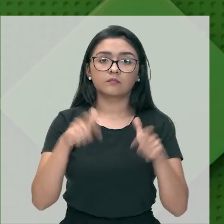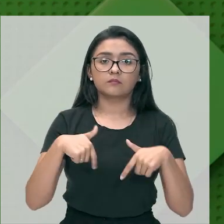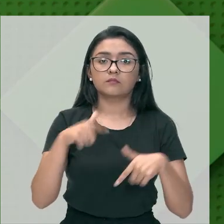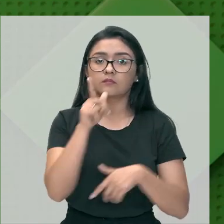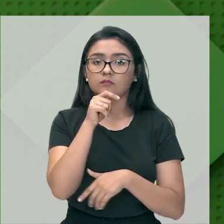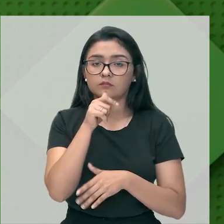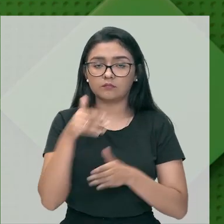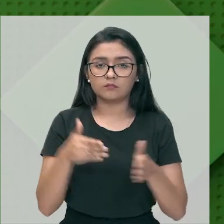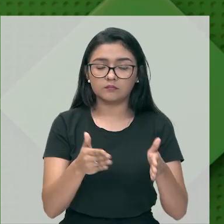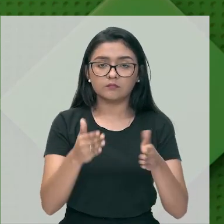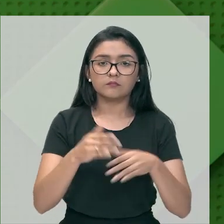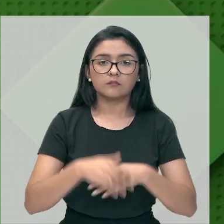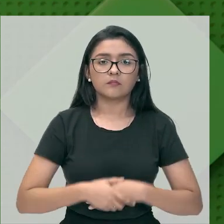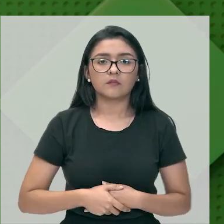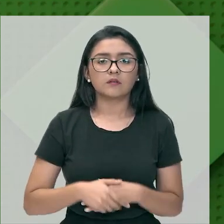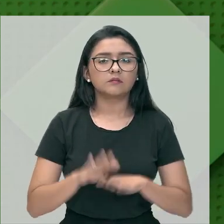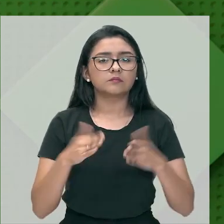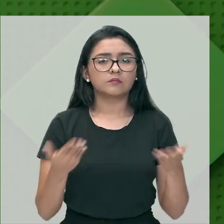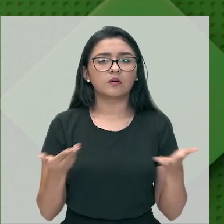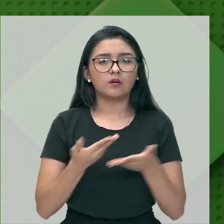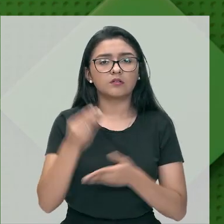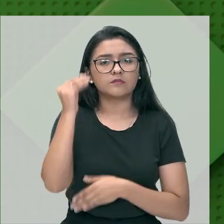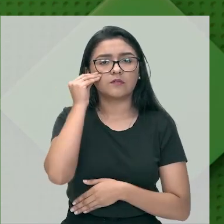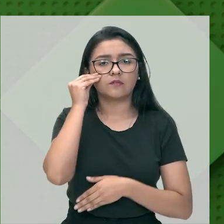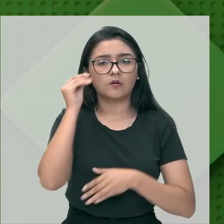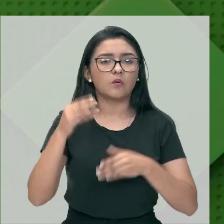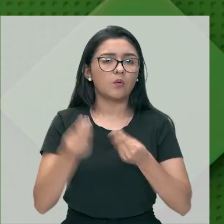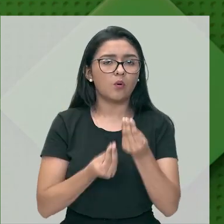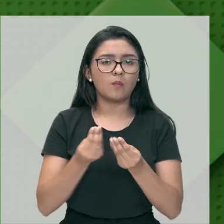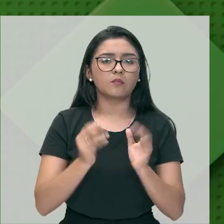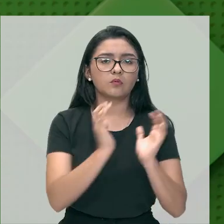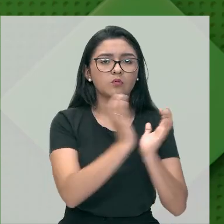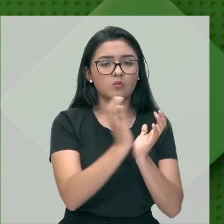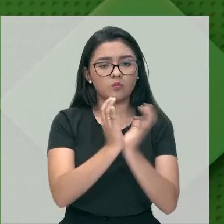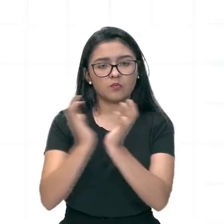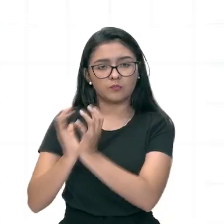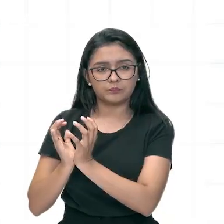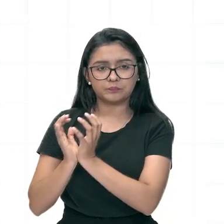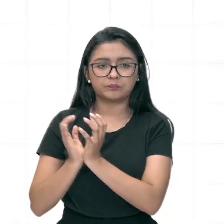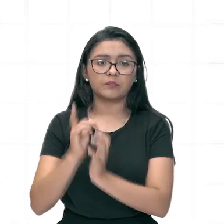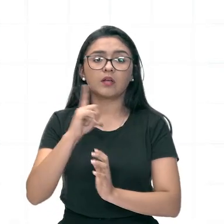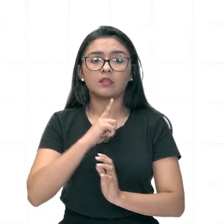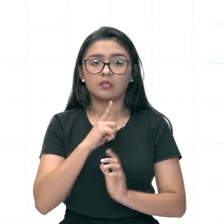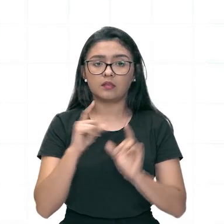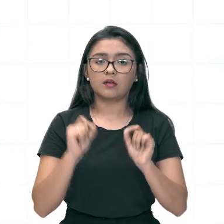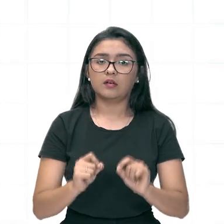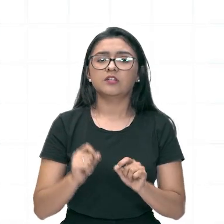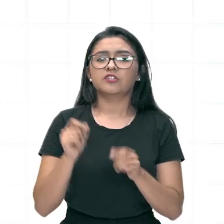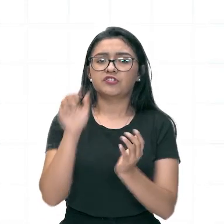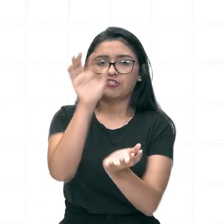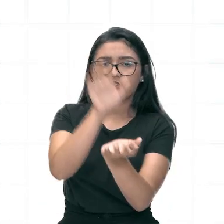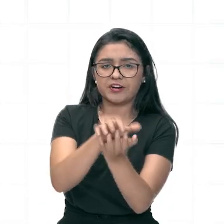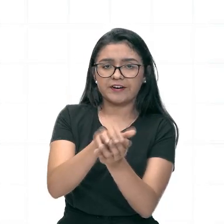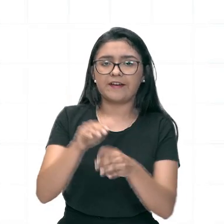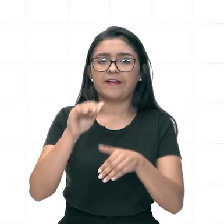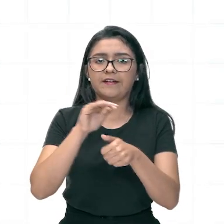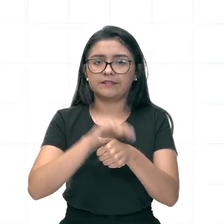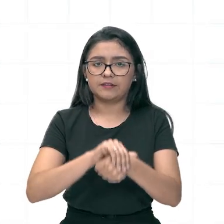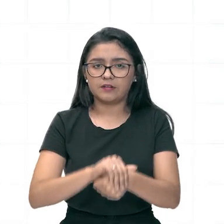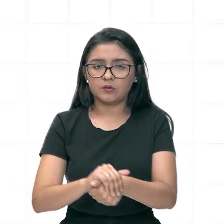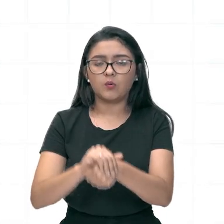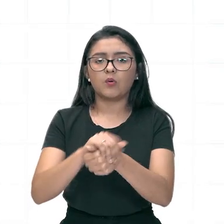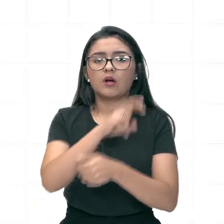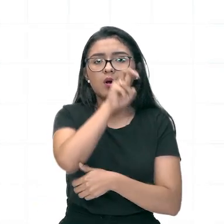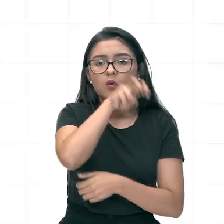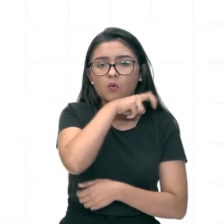ambiente aquático. Agora a gente vai observar como estão classificados ali os répteis. Nós já falamos que nós temos jacarés, tartarugas, né,